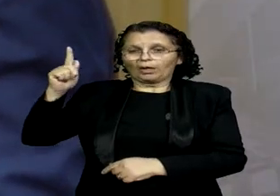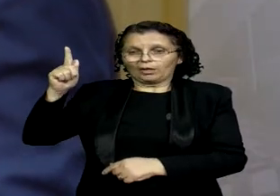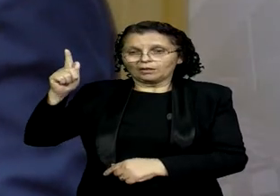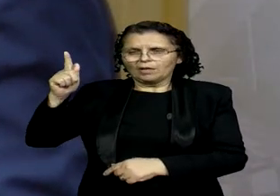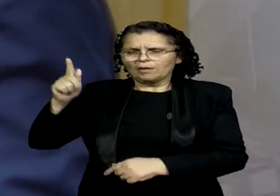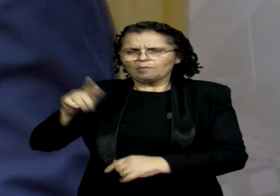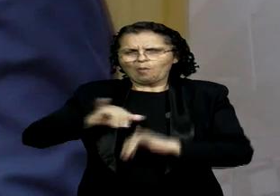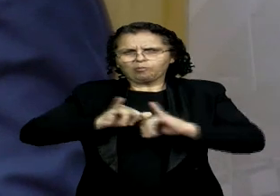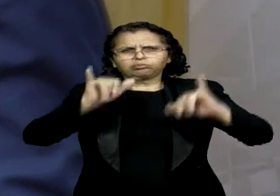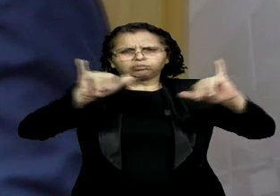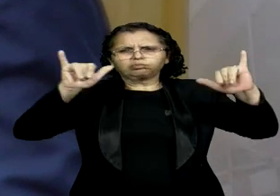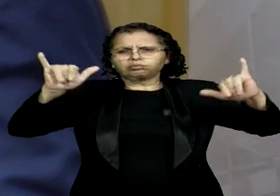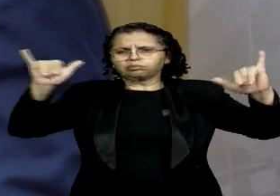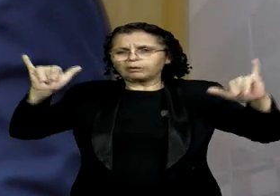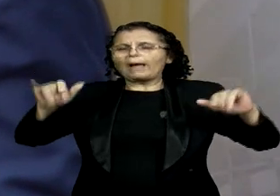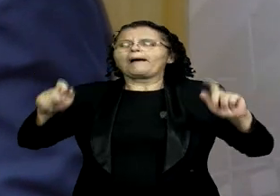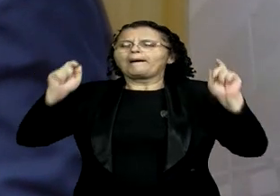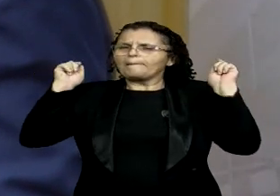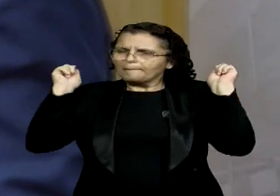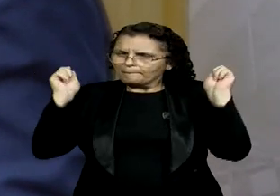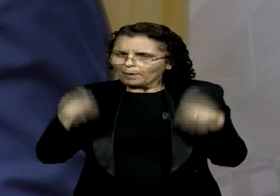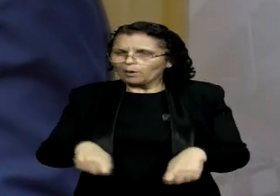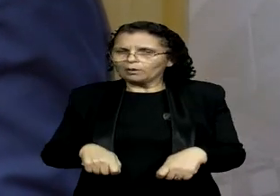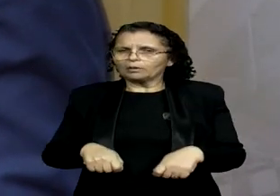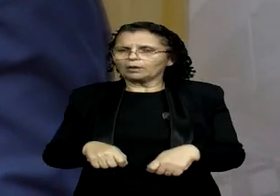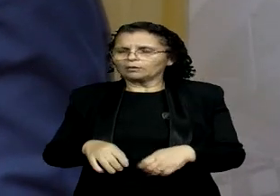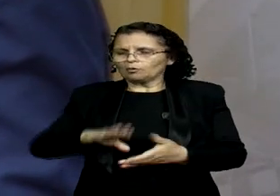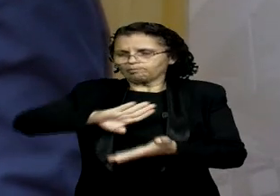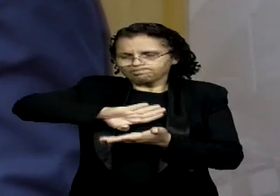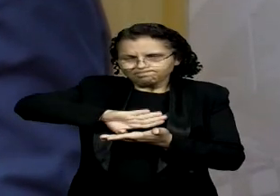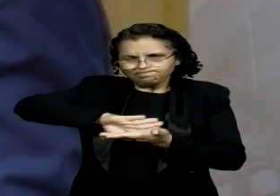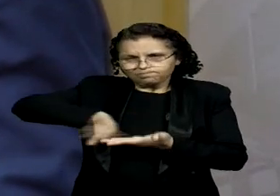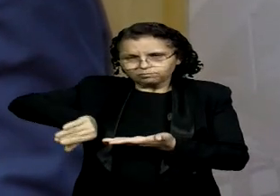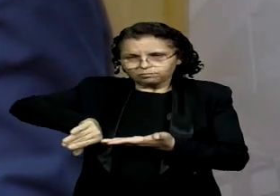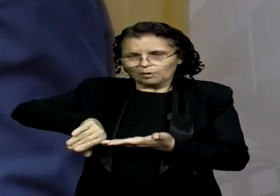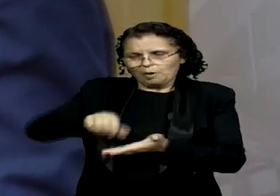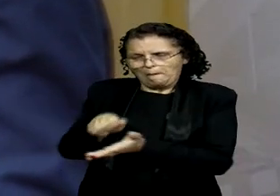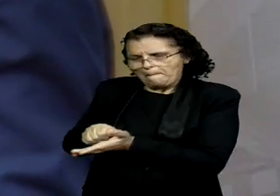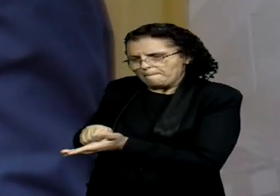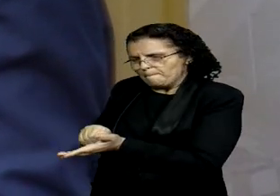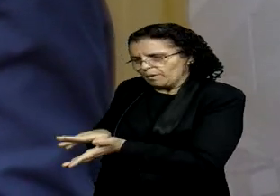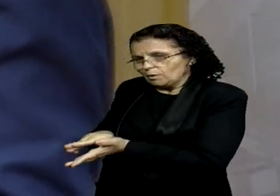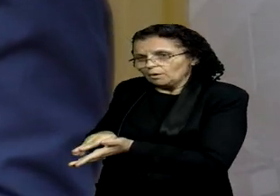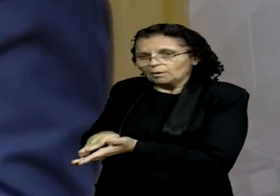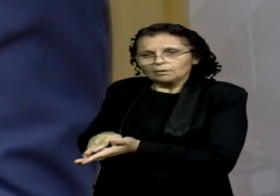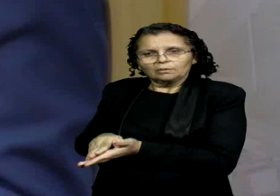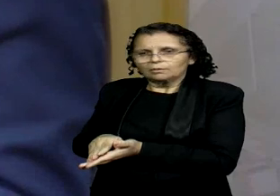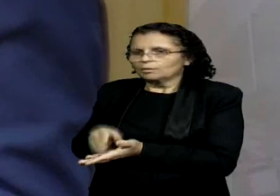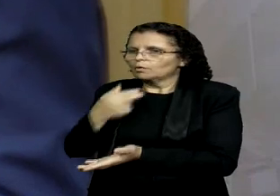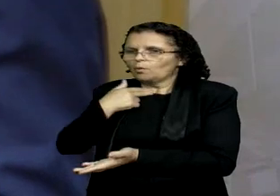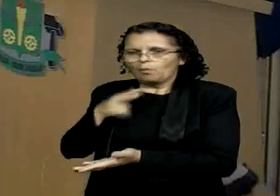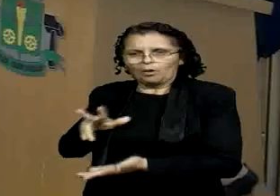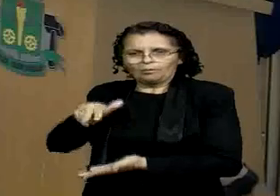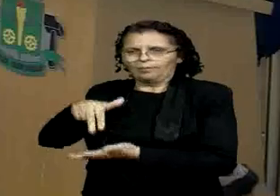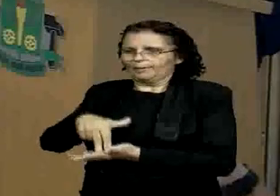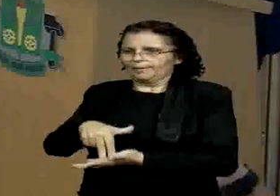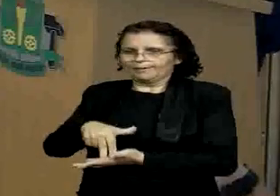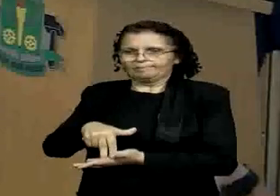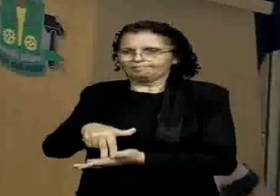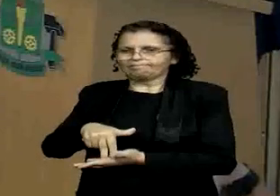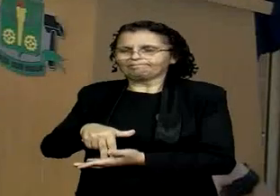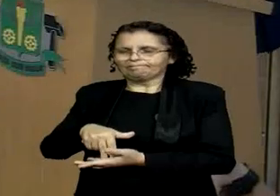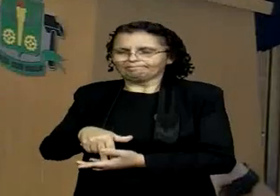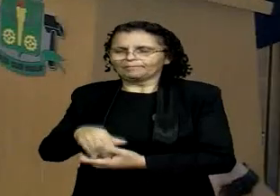esse pastor, e que ele possa ser retirado da igreja que ele é pastor. Muito obrigado. São essas